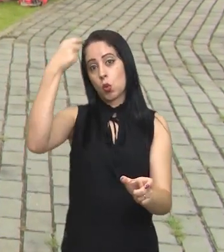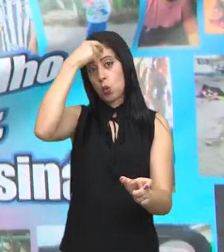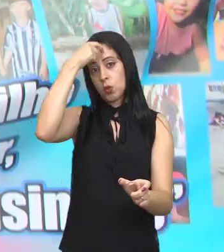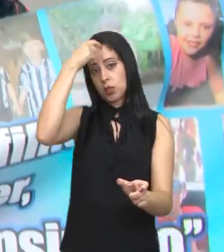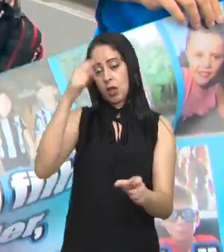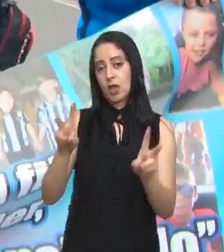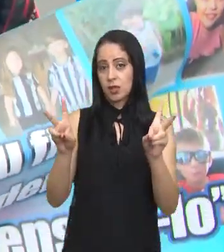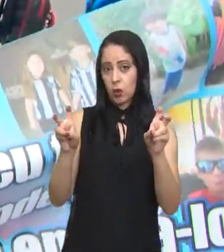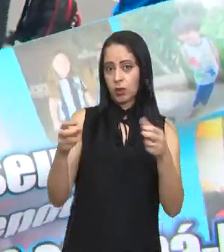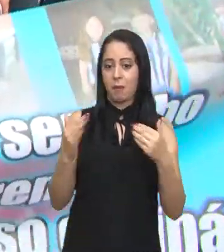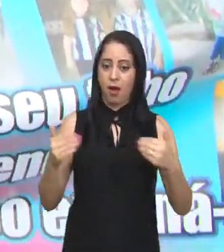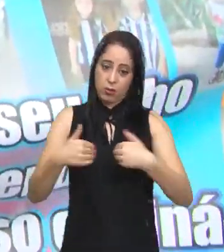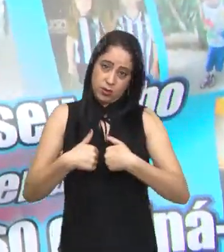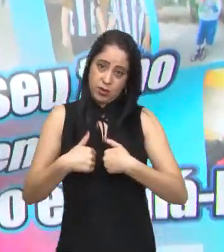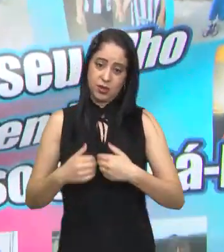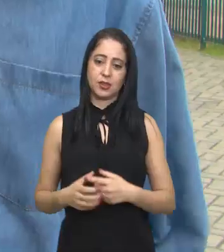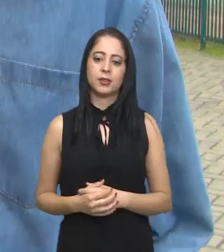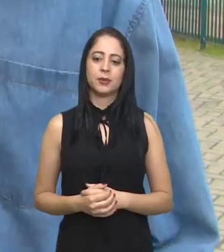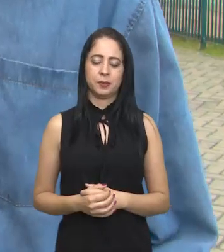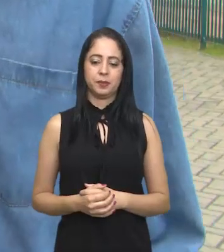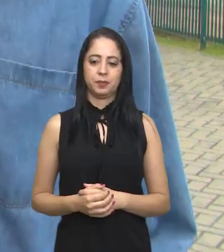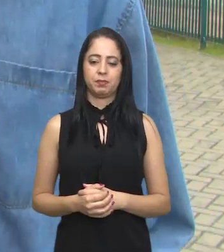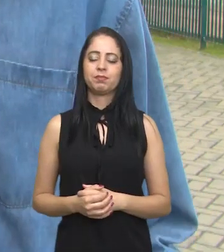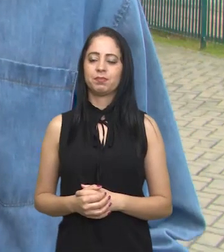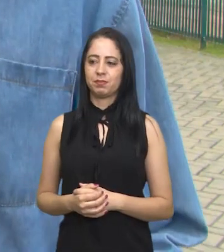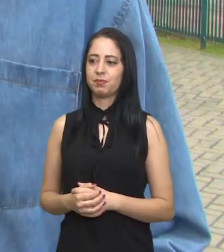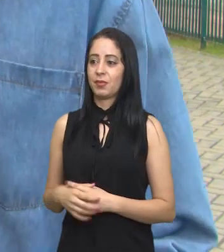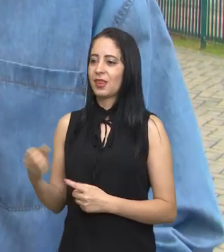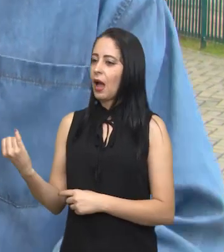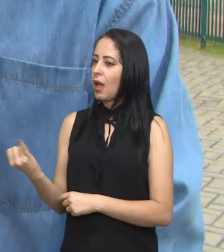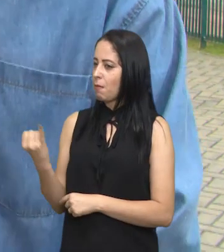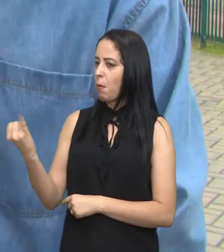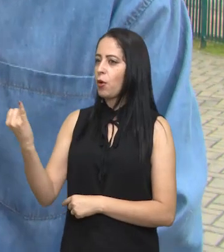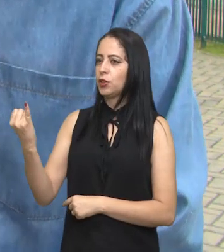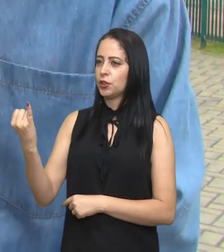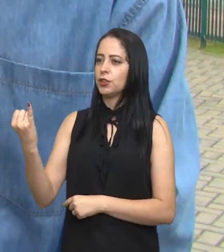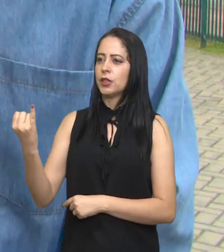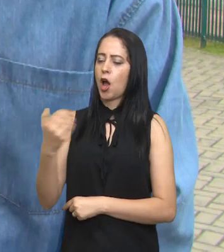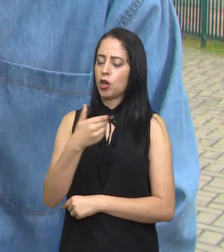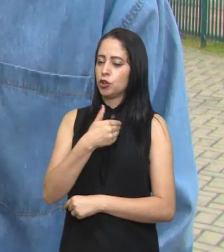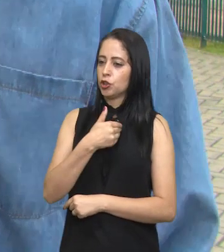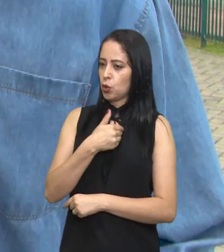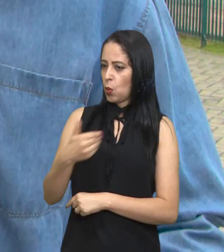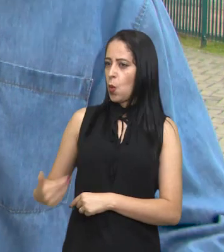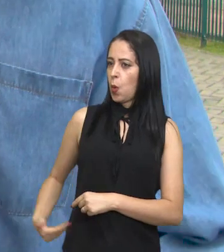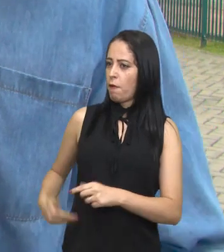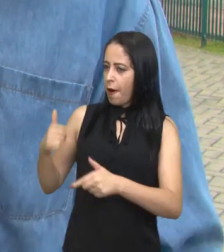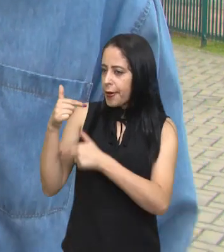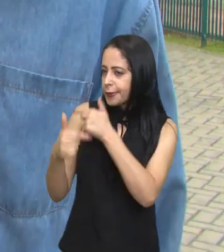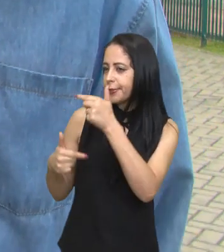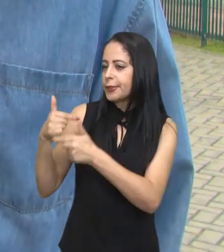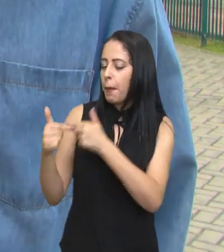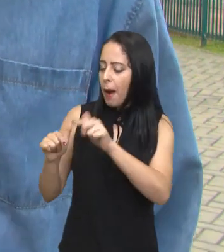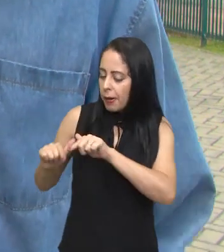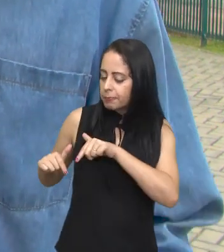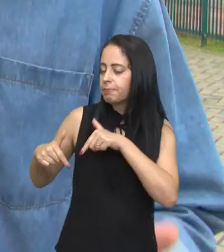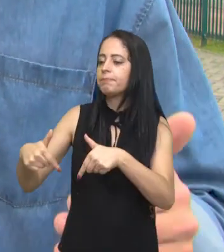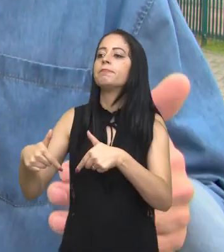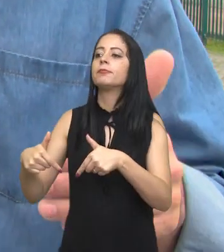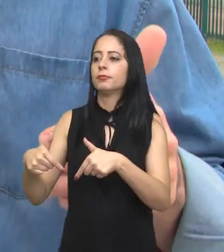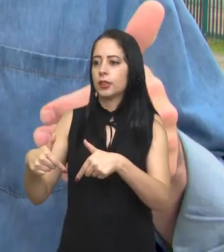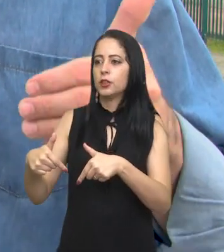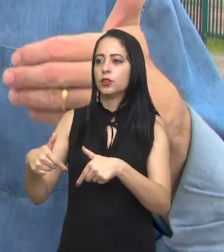sobre o tema a exemplo da caminhada é importantíssimo que a gente tem ações como essa né que a gente participou dessa caminhada